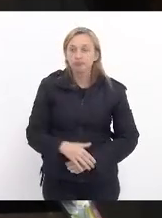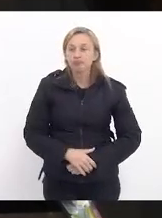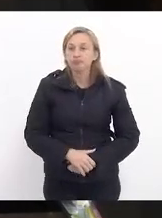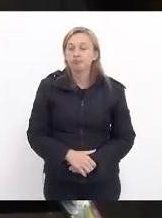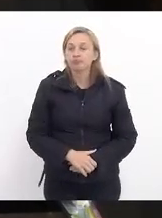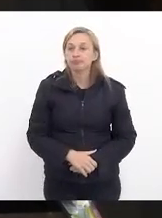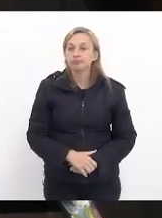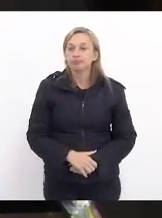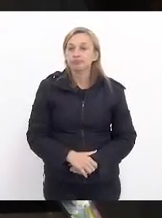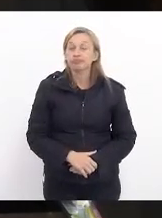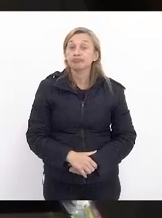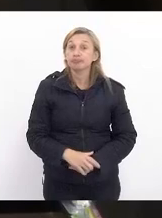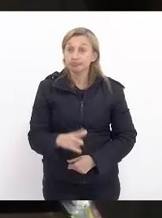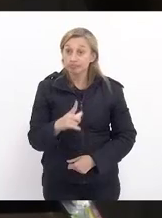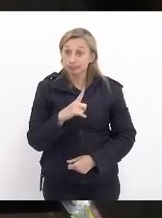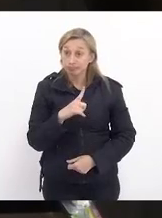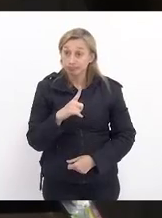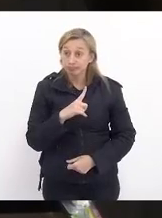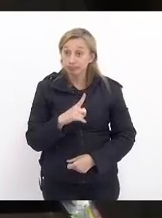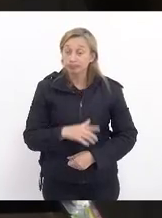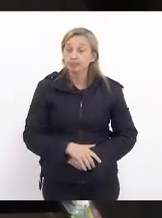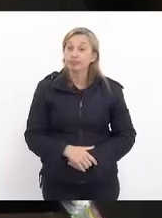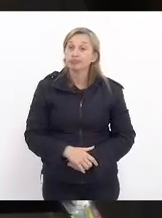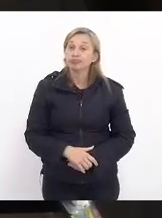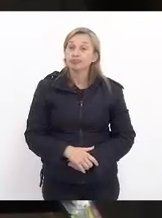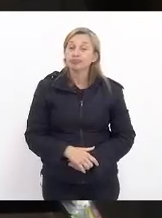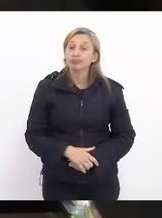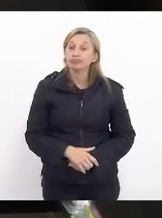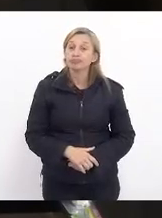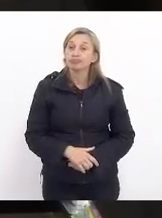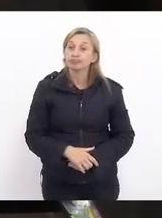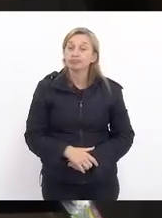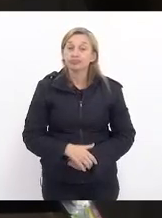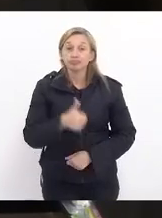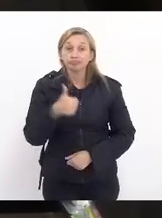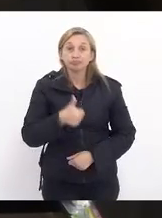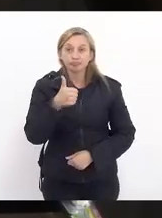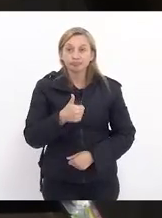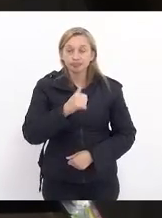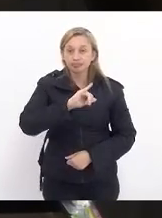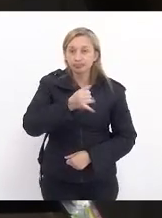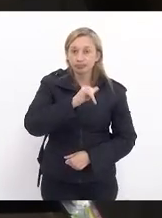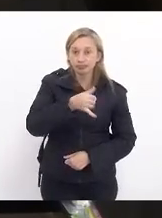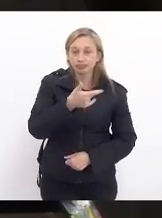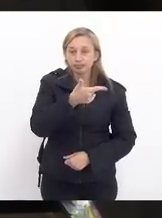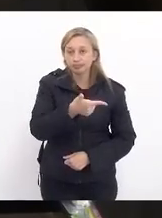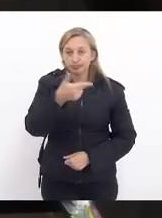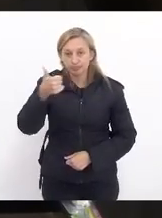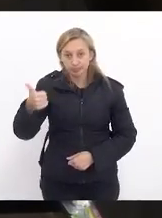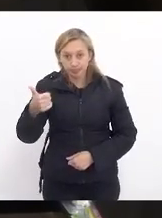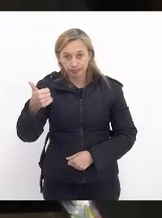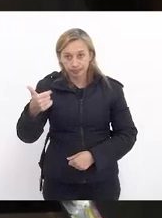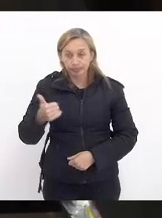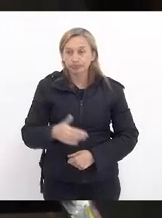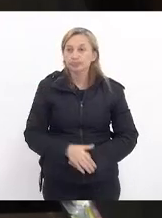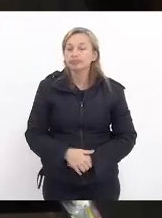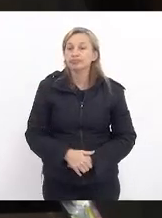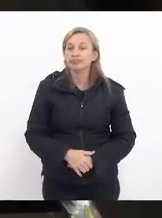o que passam a ter e a partir de primeiro de janeiro de 2022